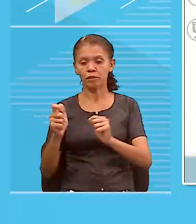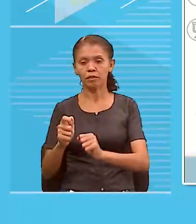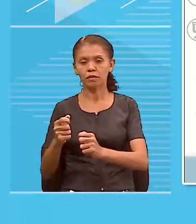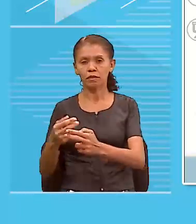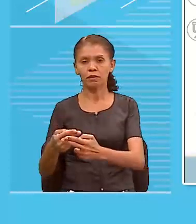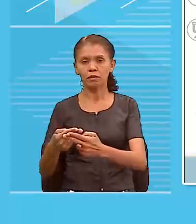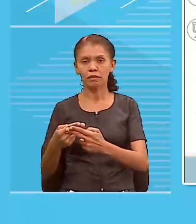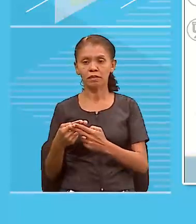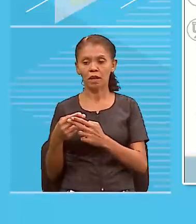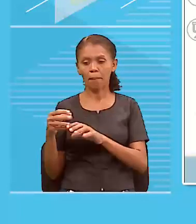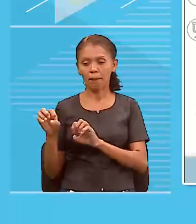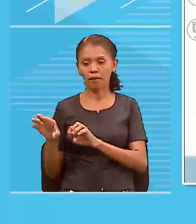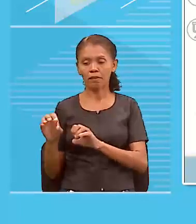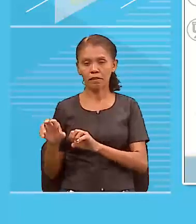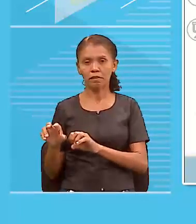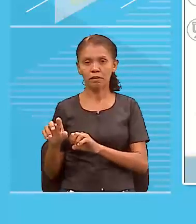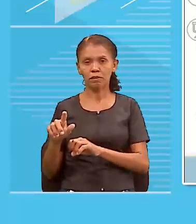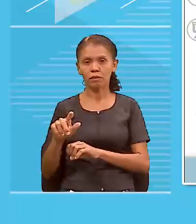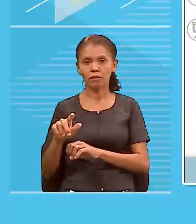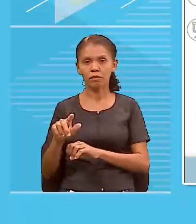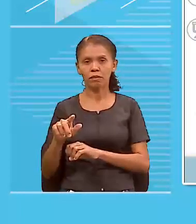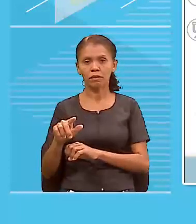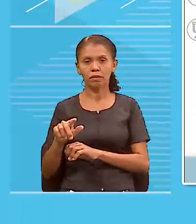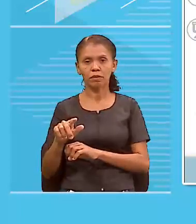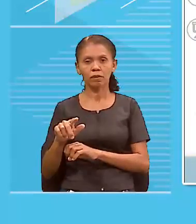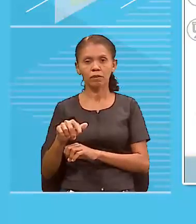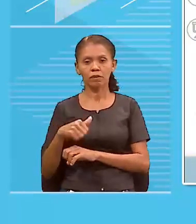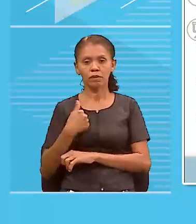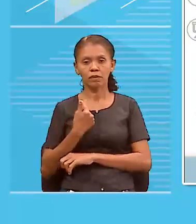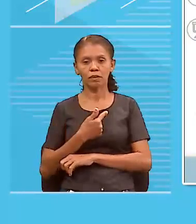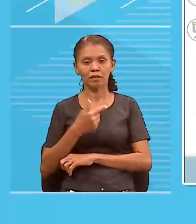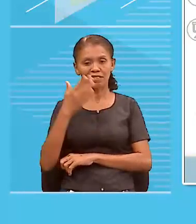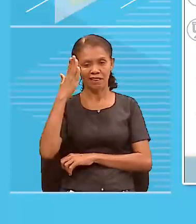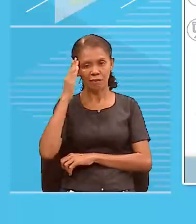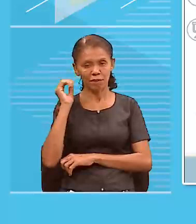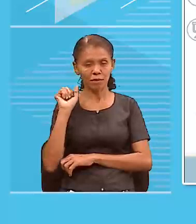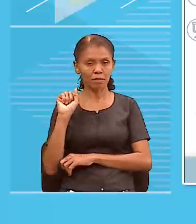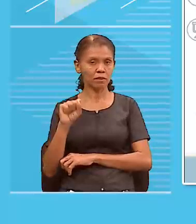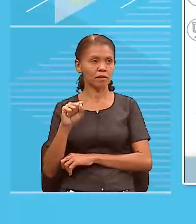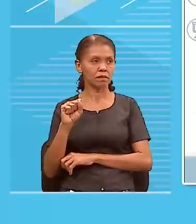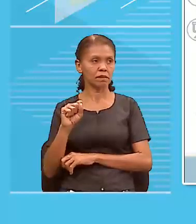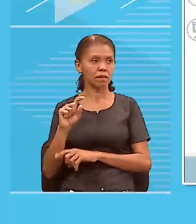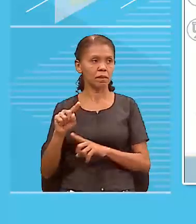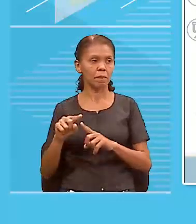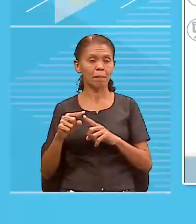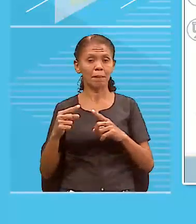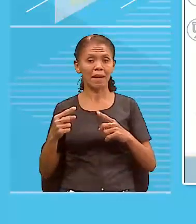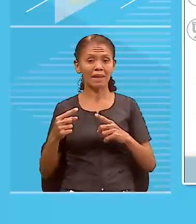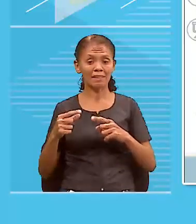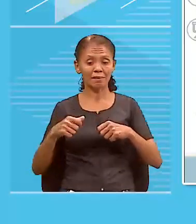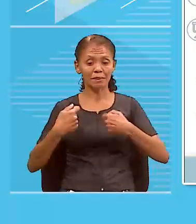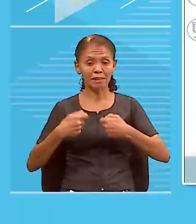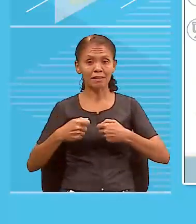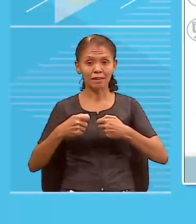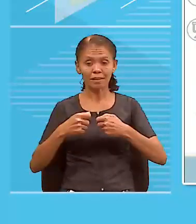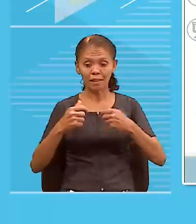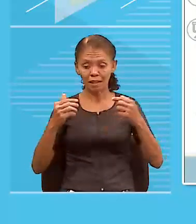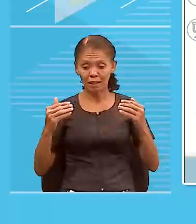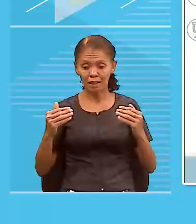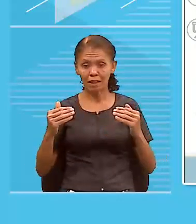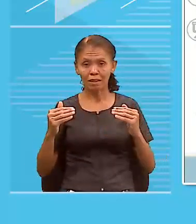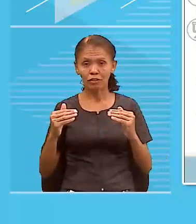já sabemos que sim mas eu vos pergunto tem que estar de acordo com o texto